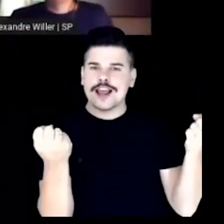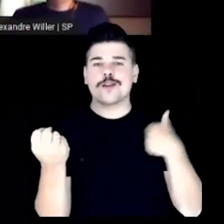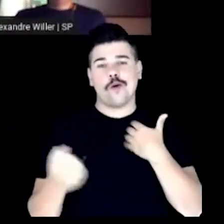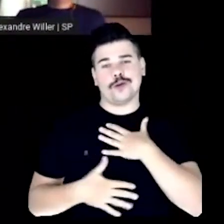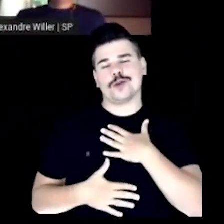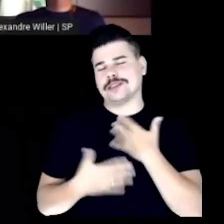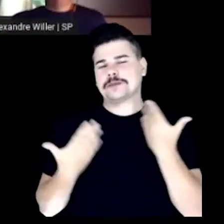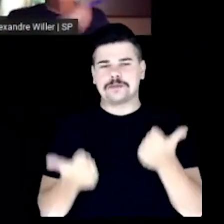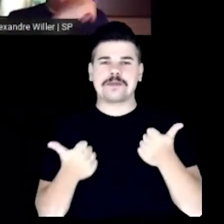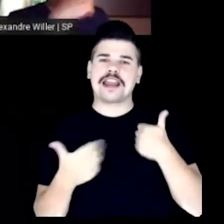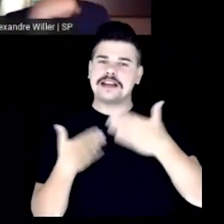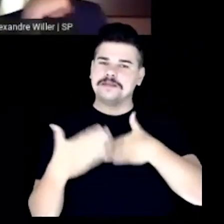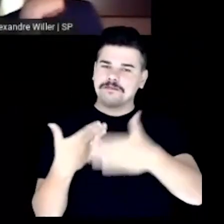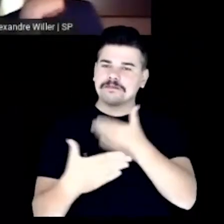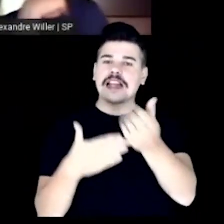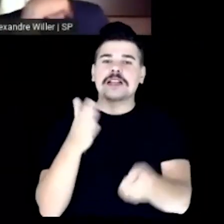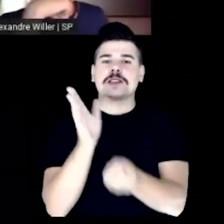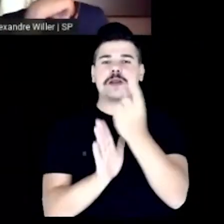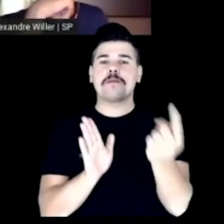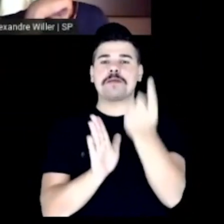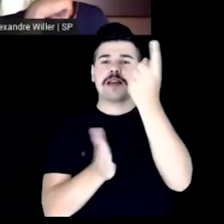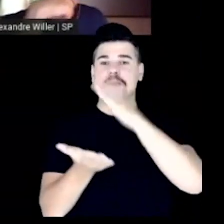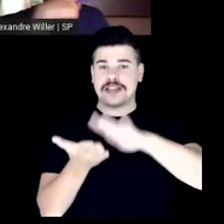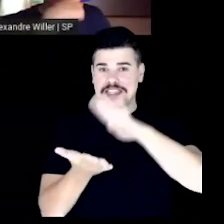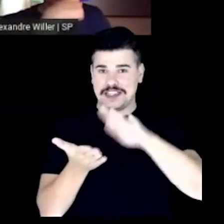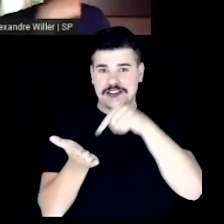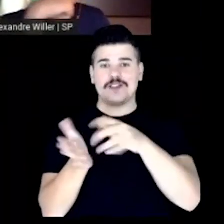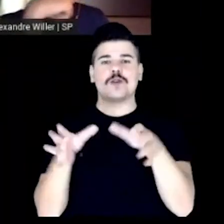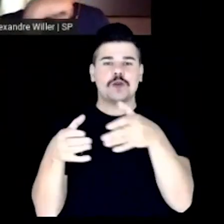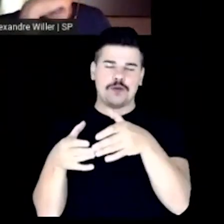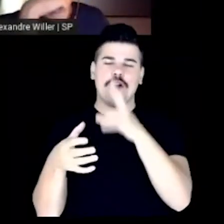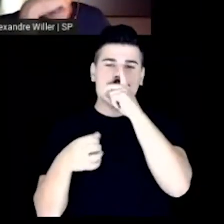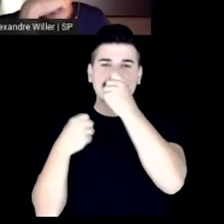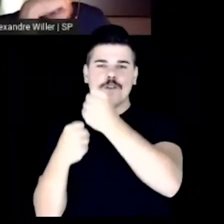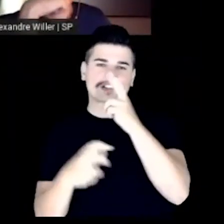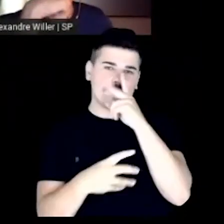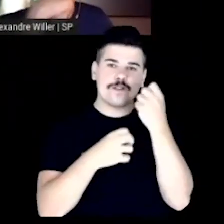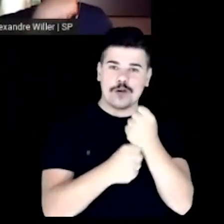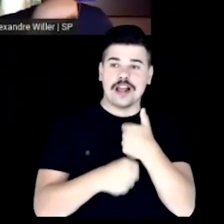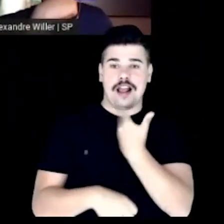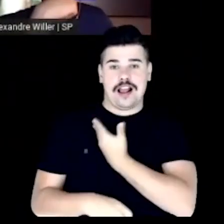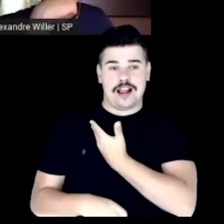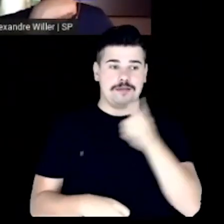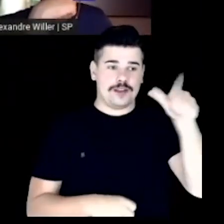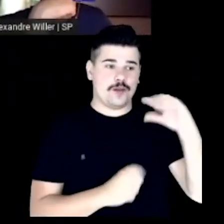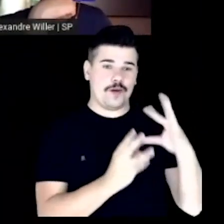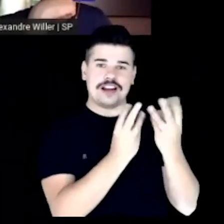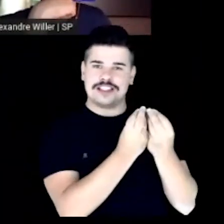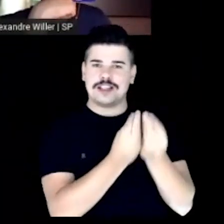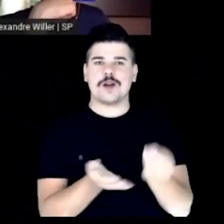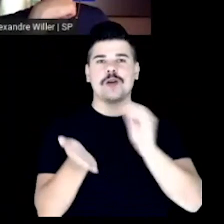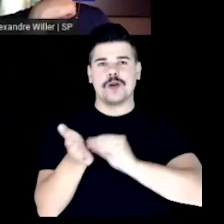vamos fazer. Ele curtiu a ideia. E aí a gente foi assim que nasceu a primeira edição do livro, esse conjunto de forças. Assim, esse